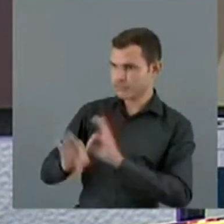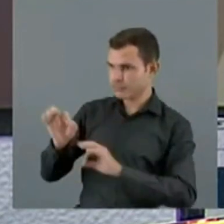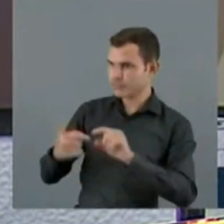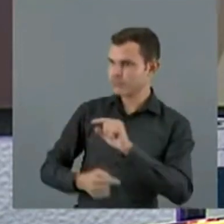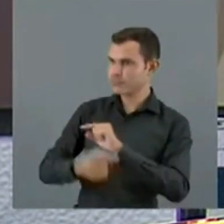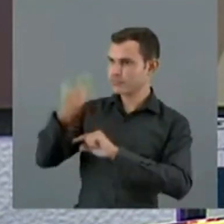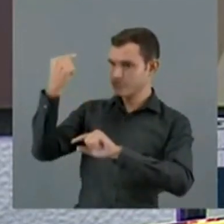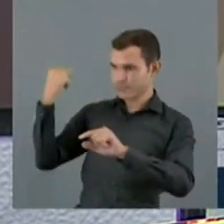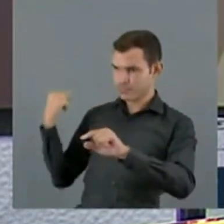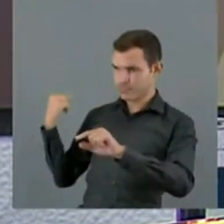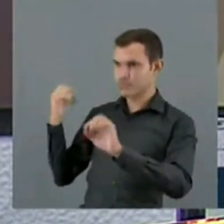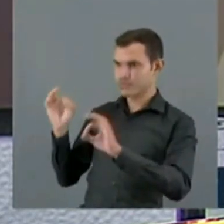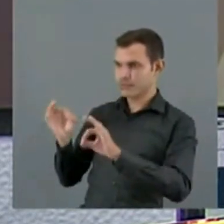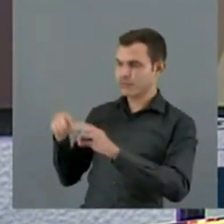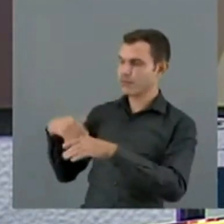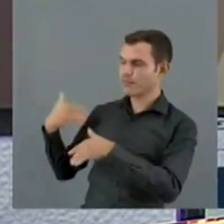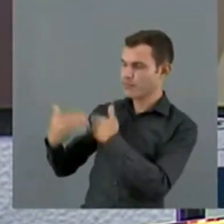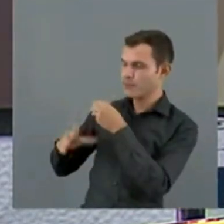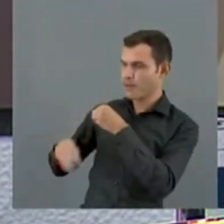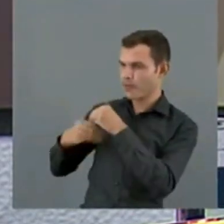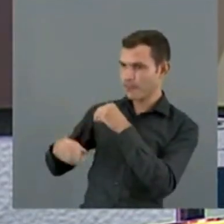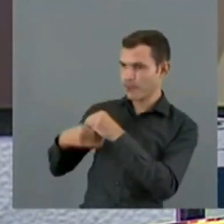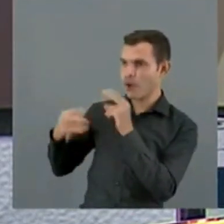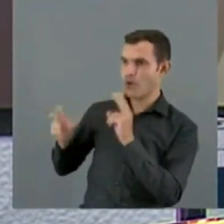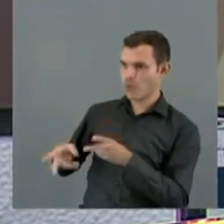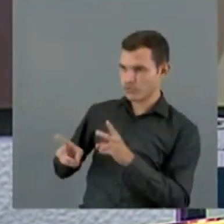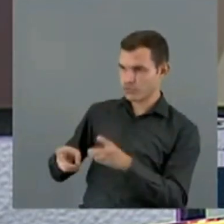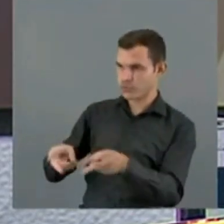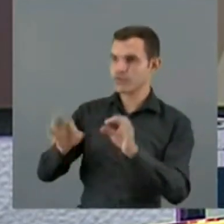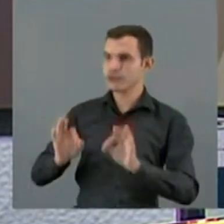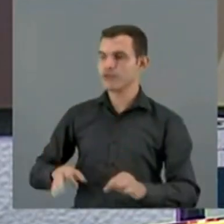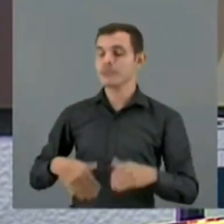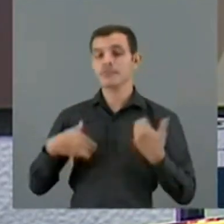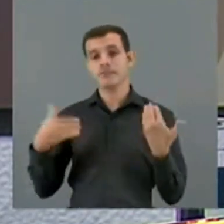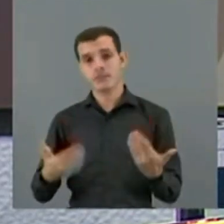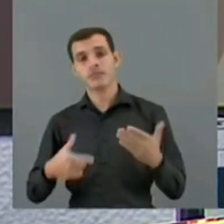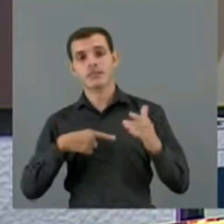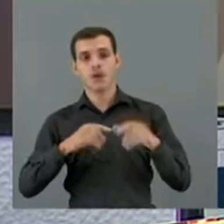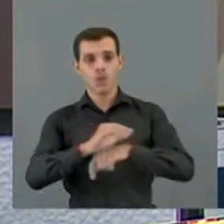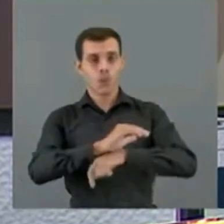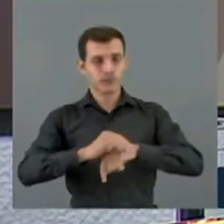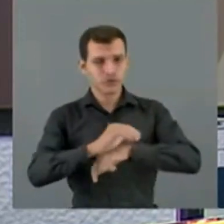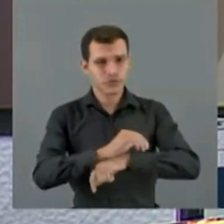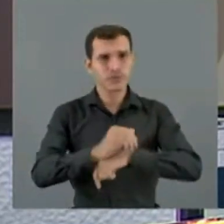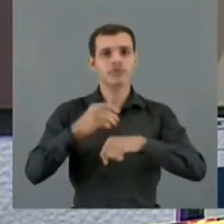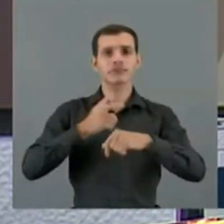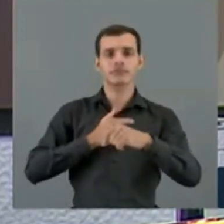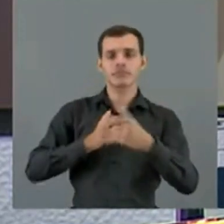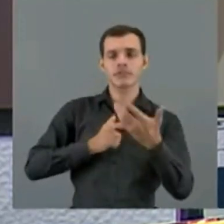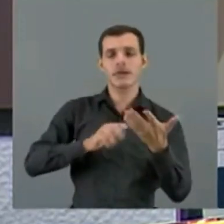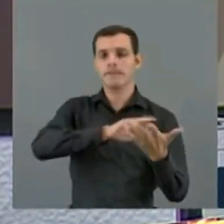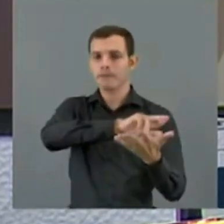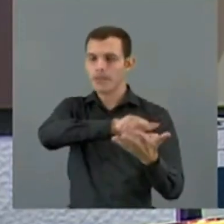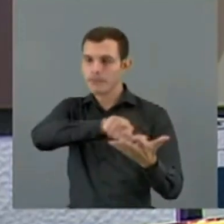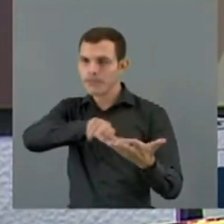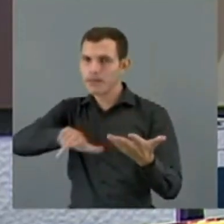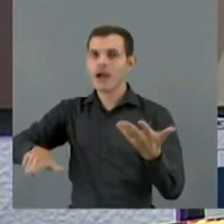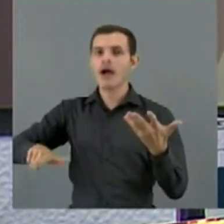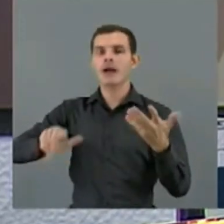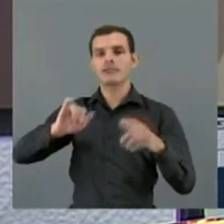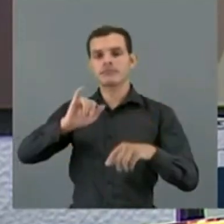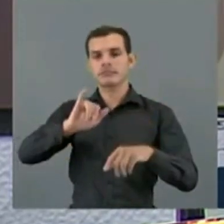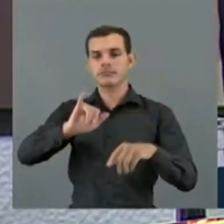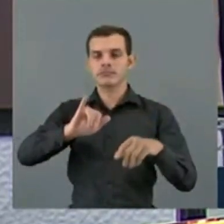Constituinte mantiveram, com emendas constitucionais a posteriores, a própria Constituição traça as espécies, as modalidades